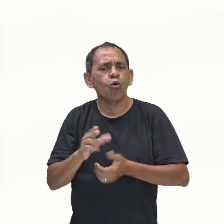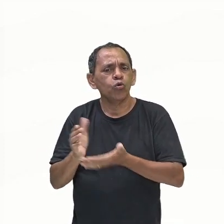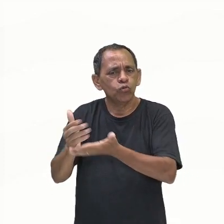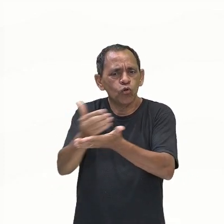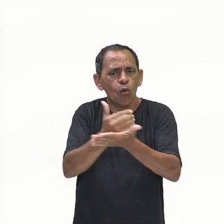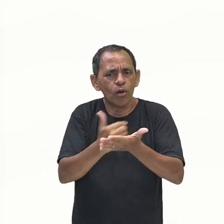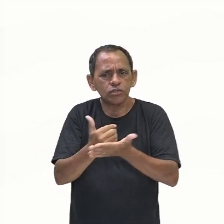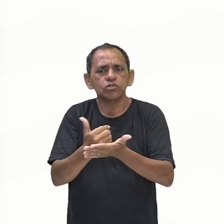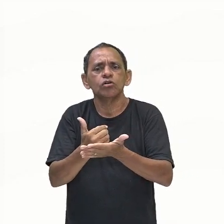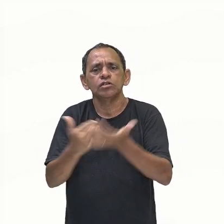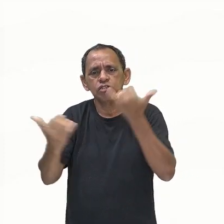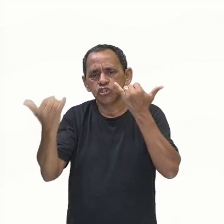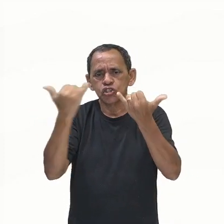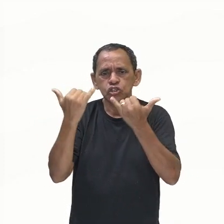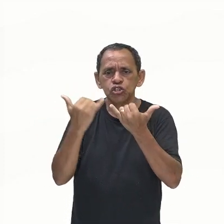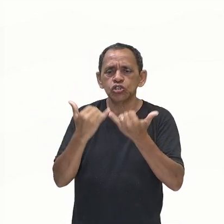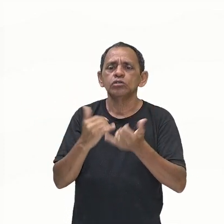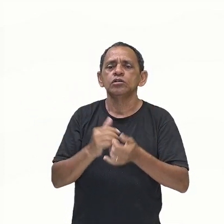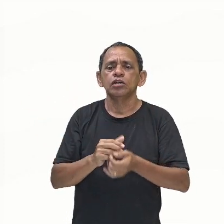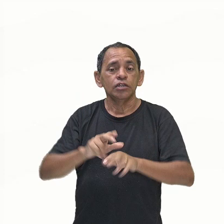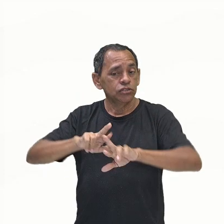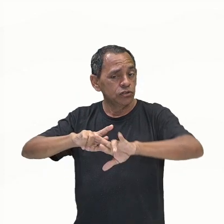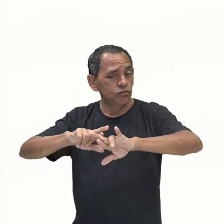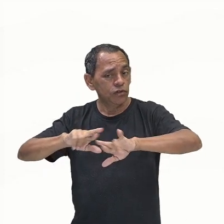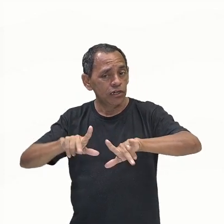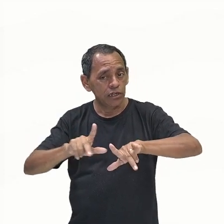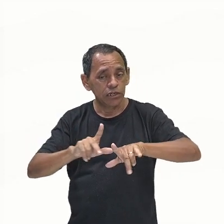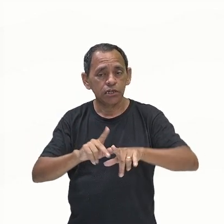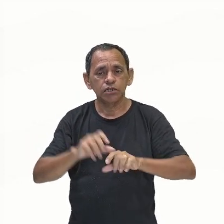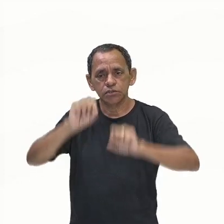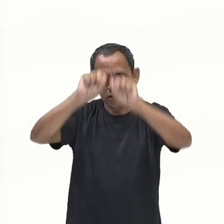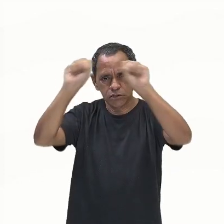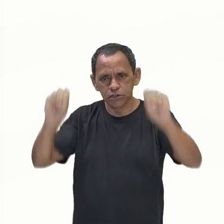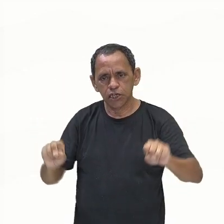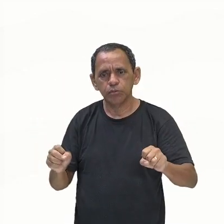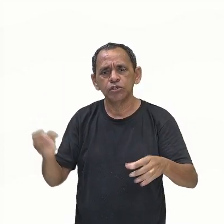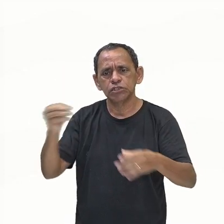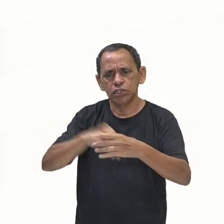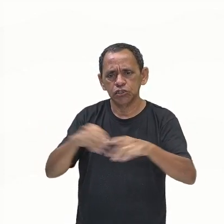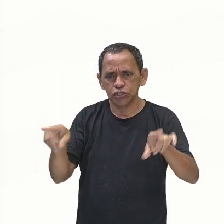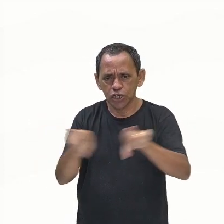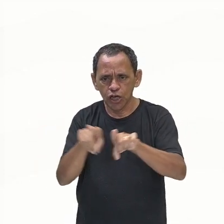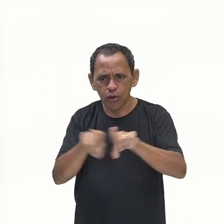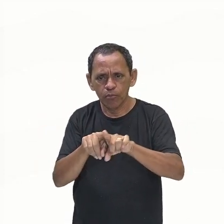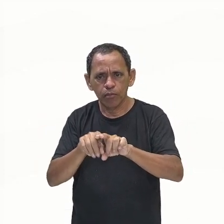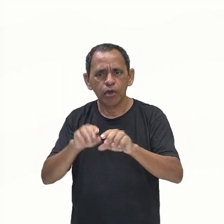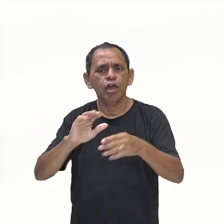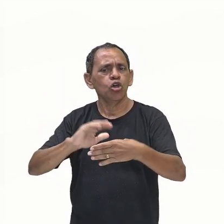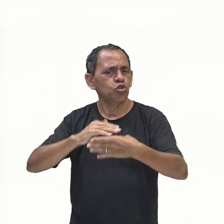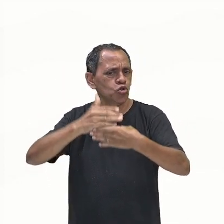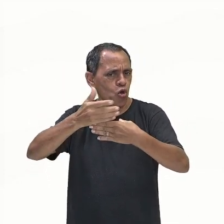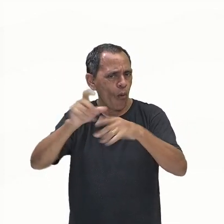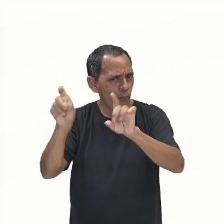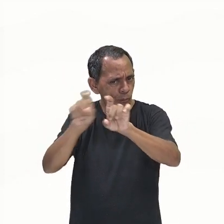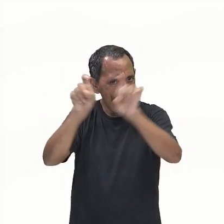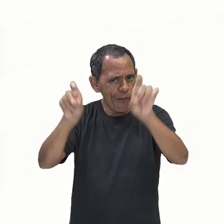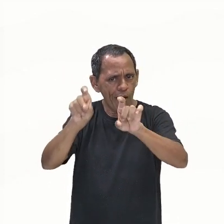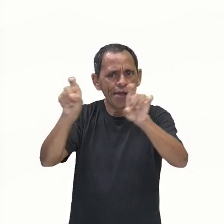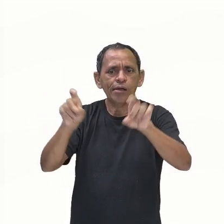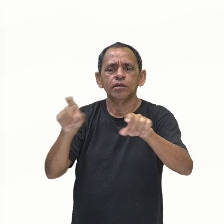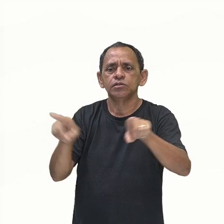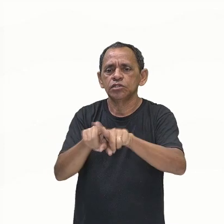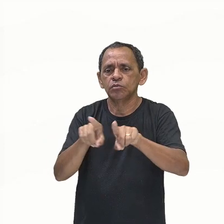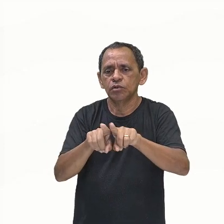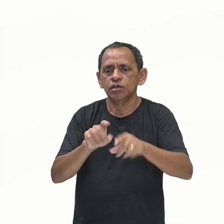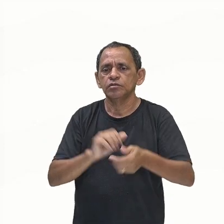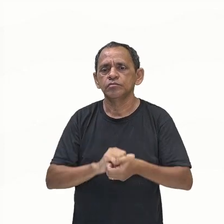diferentes sistemas, incluindo os computacionais. Está escrito aqui incluindo os computacionais, porque nós